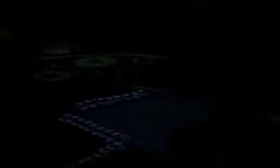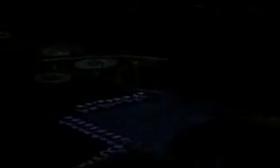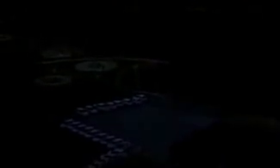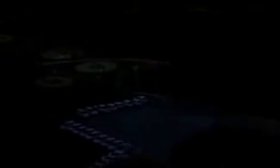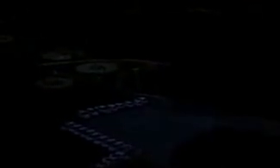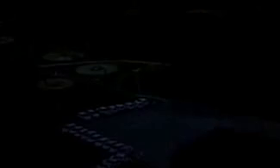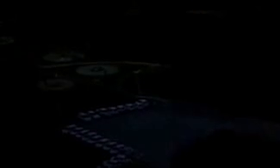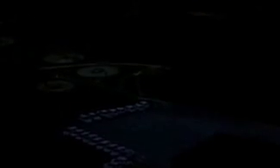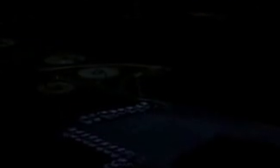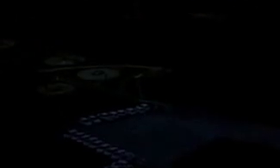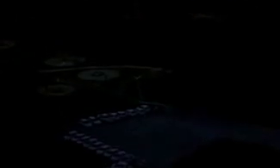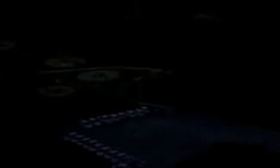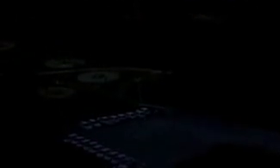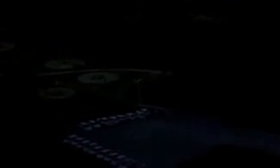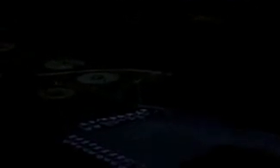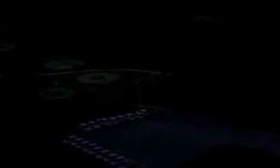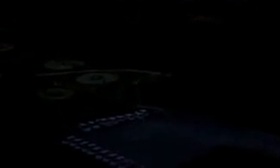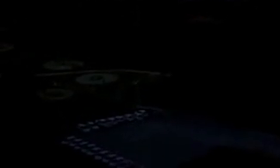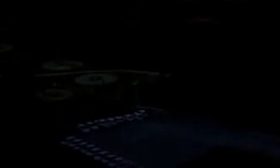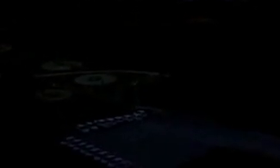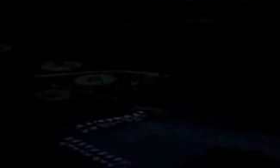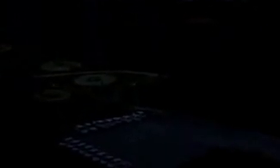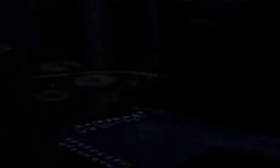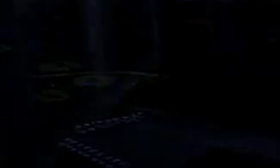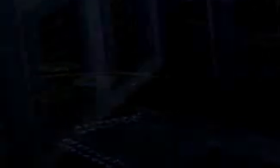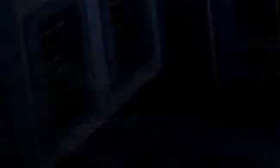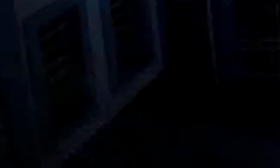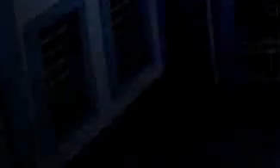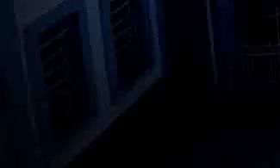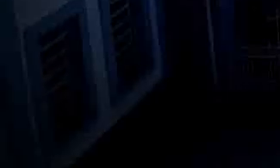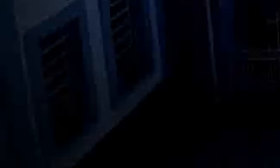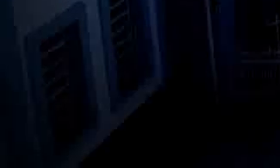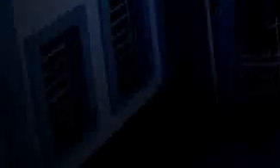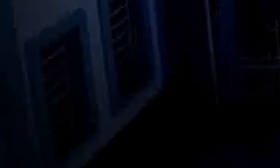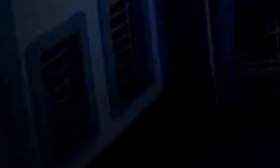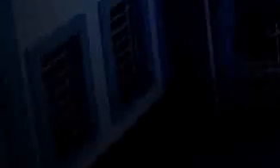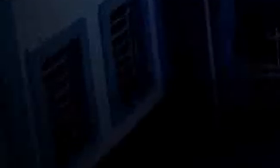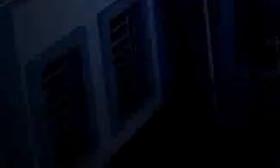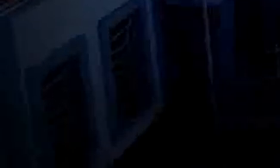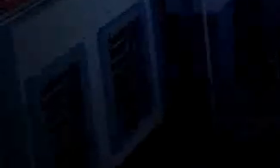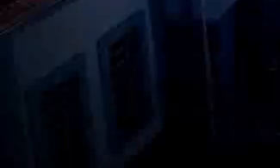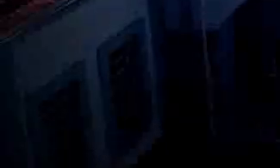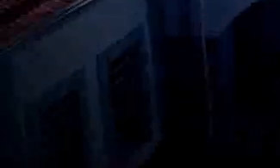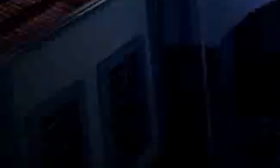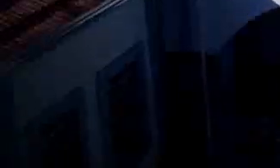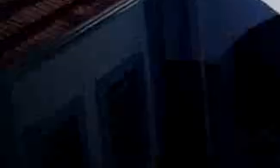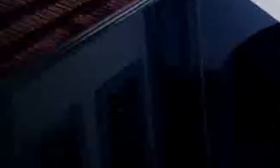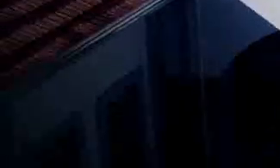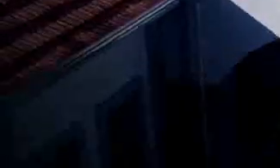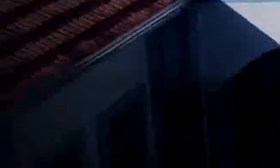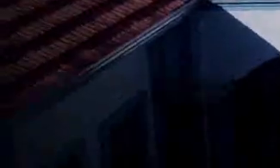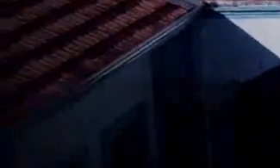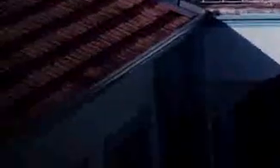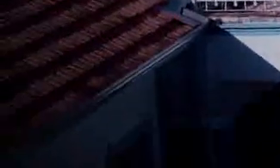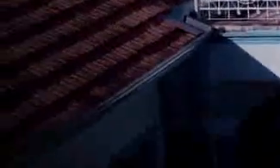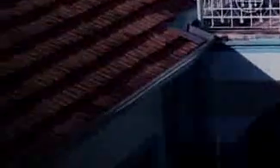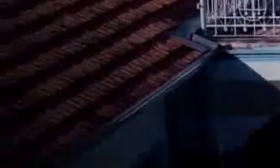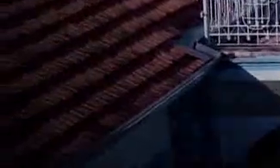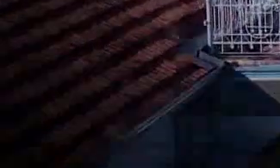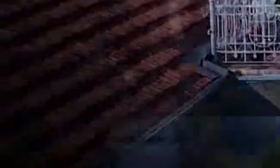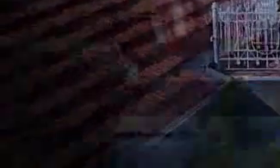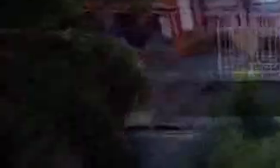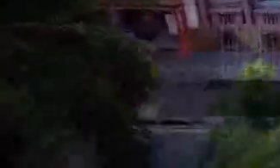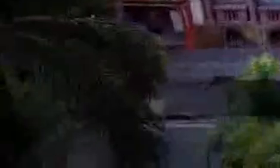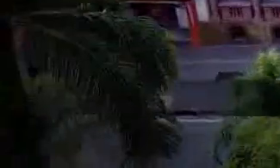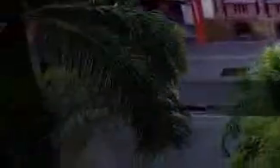flâmula, mas o futuro e glória no passado. Mas serves da justiça com a barba